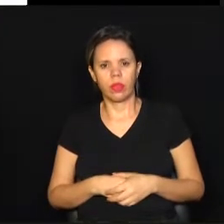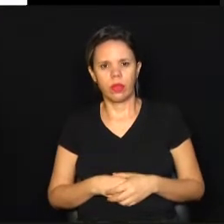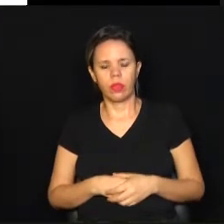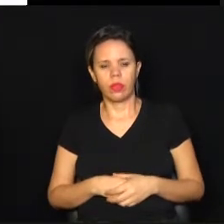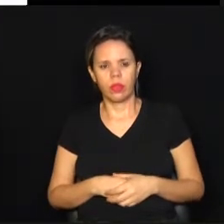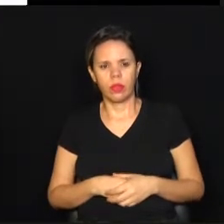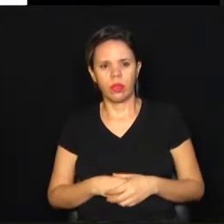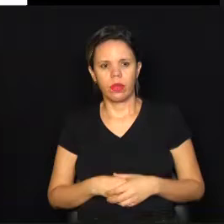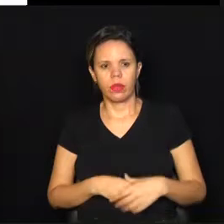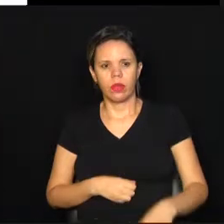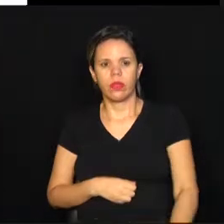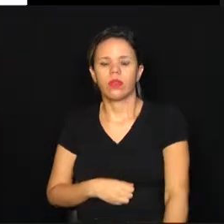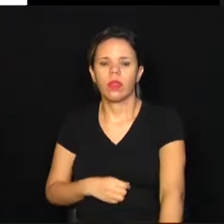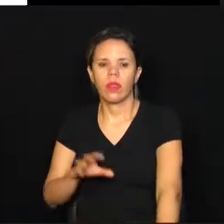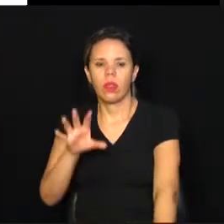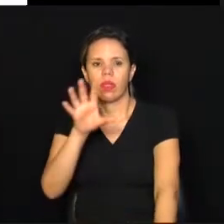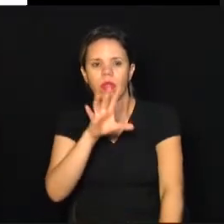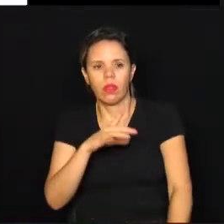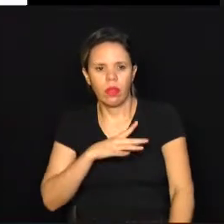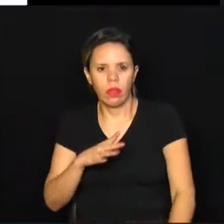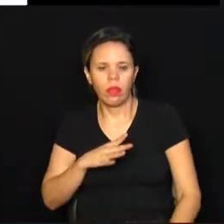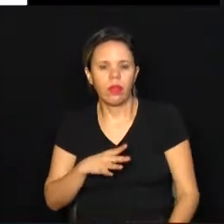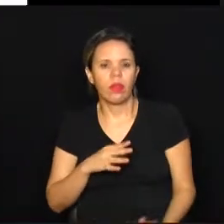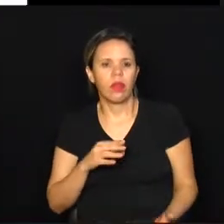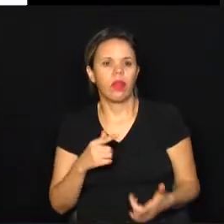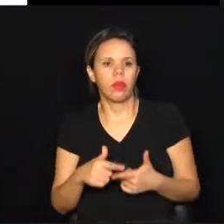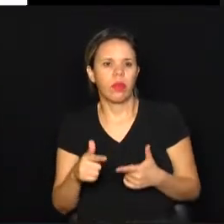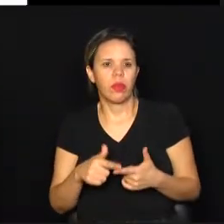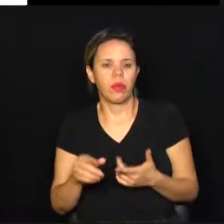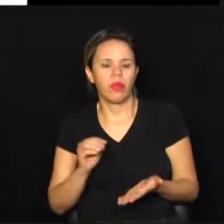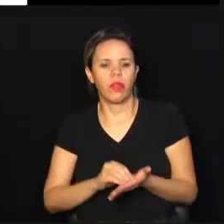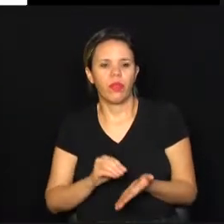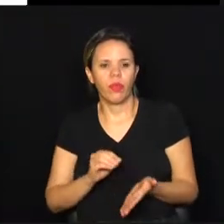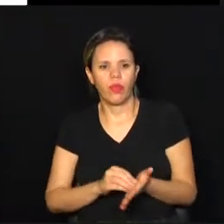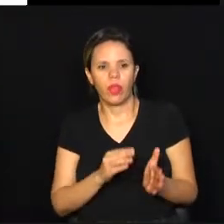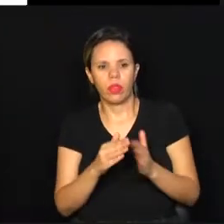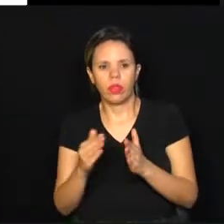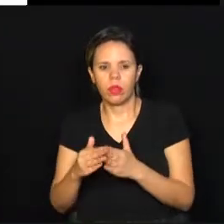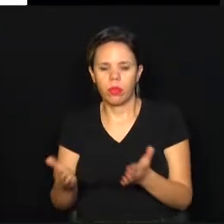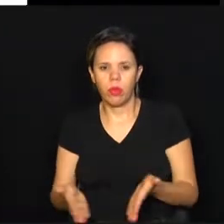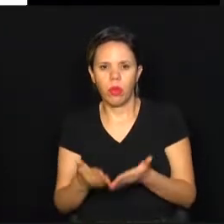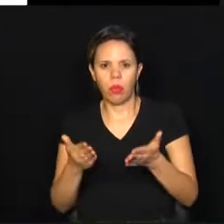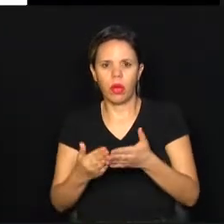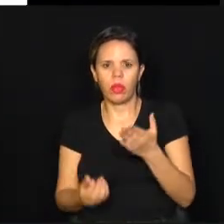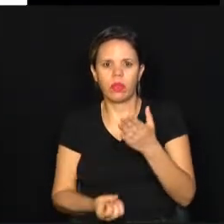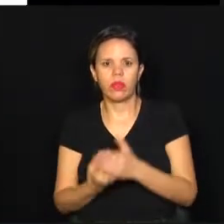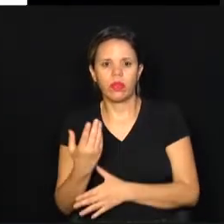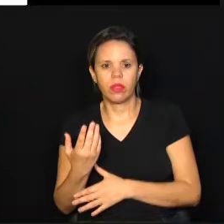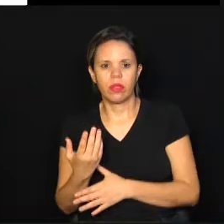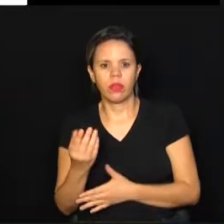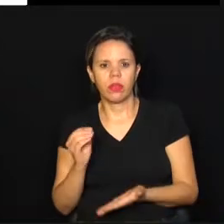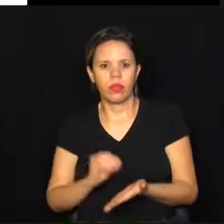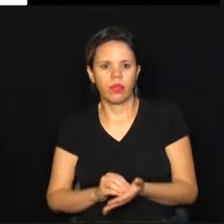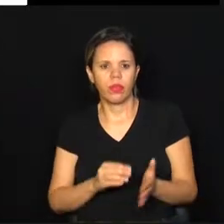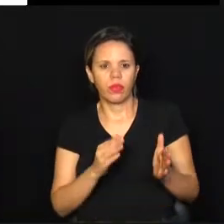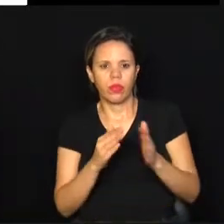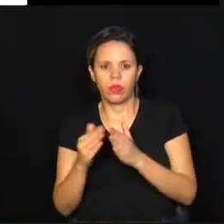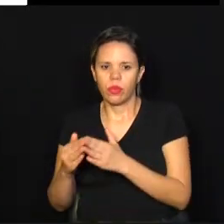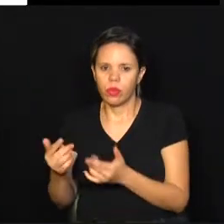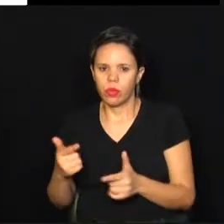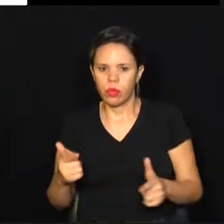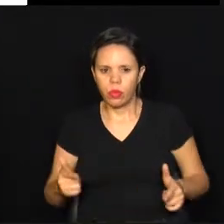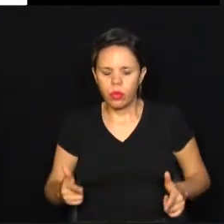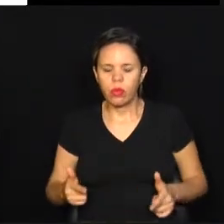E aí a gente tem o mapeamento, então, do déficit habitacional e onde a questão da pobreza está, e da falta de moradia ou da